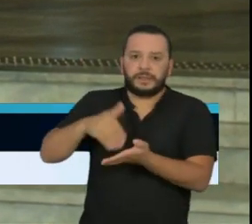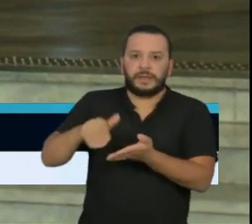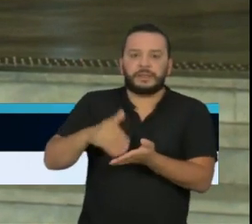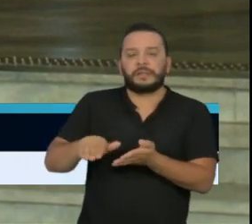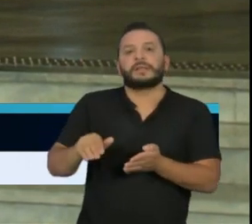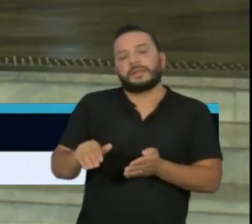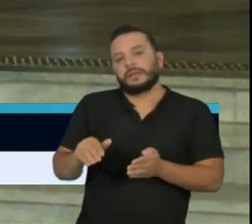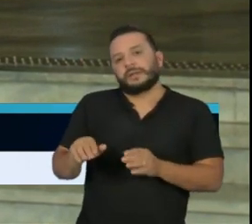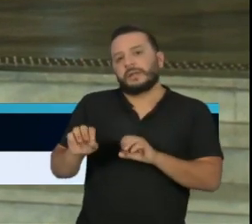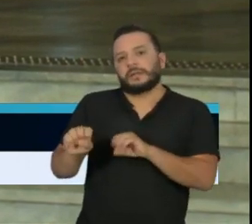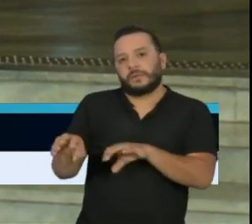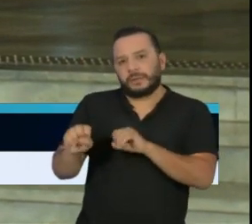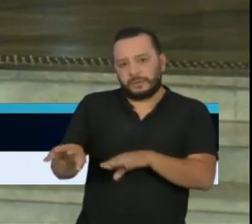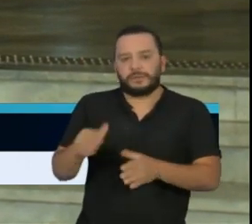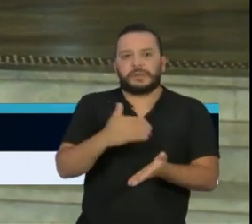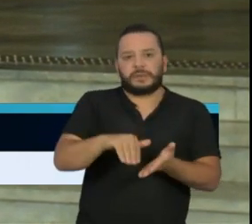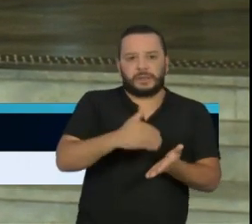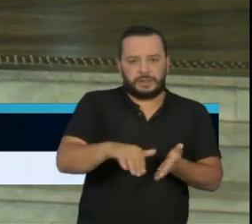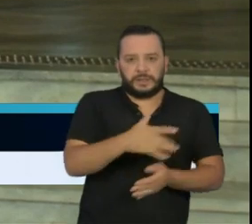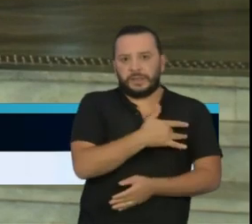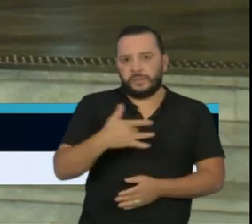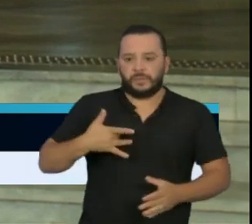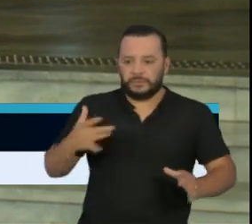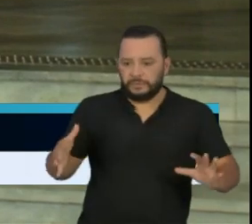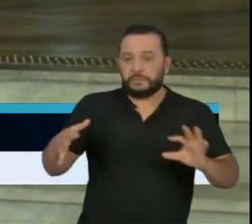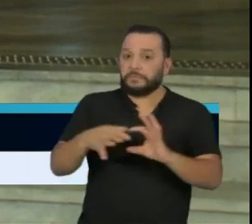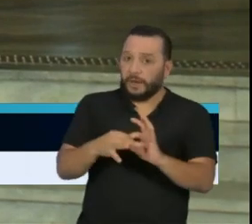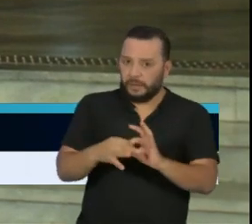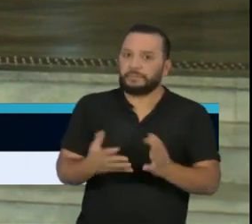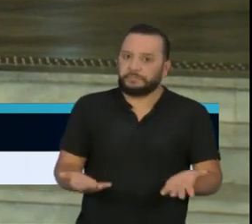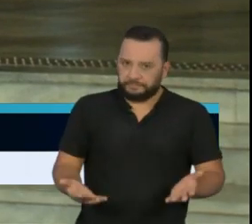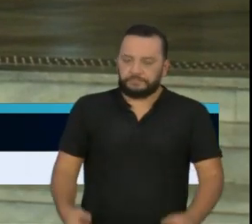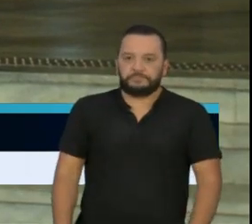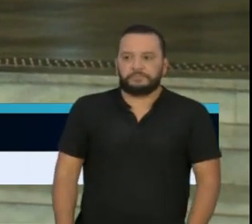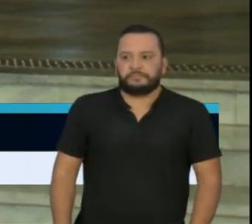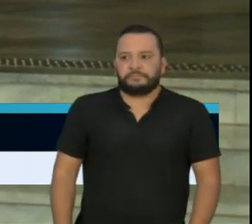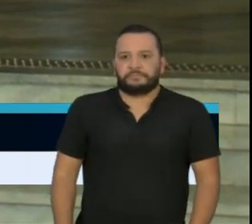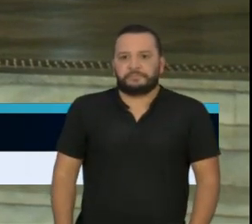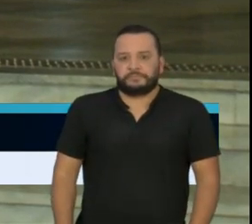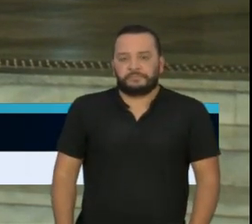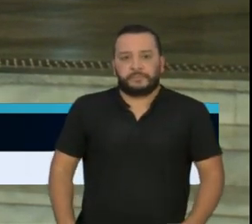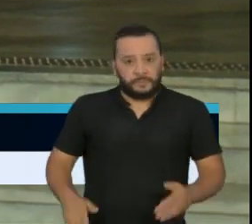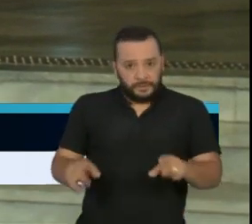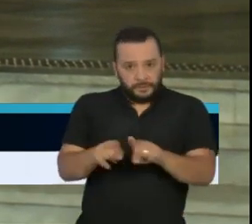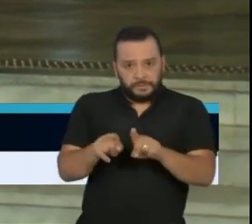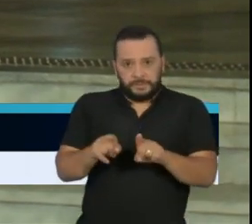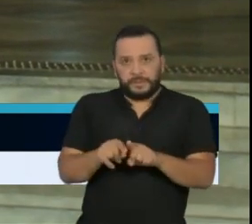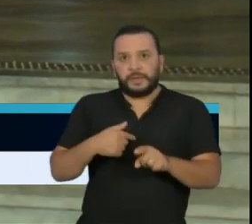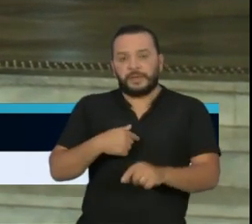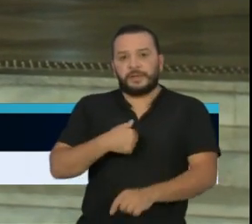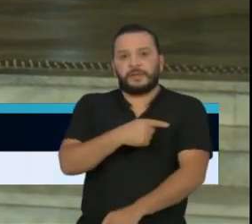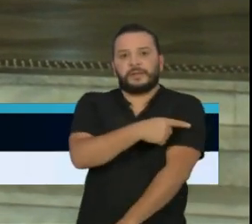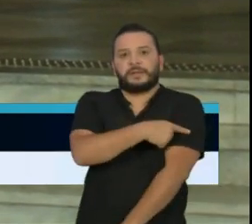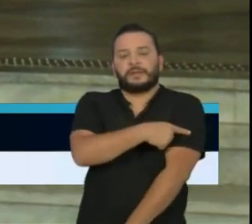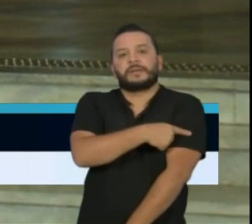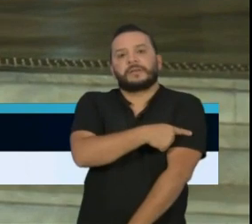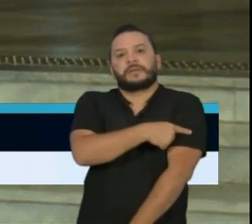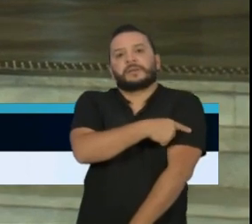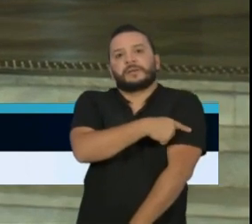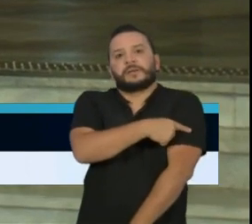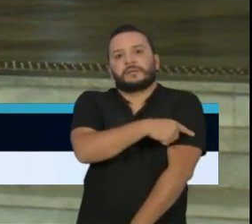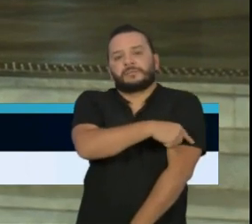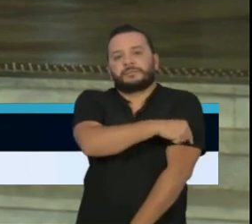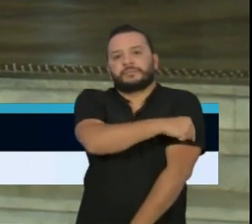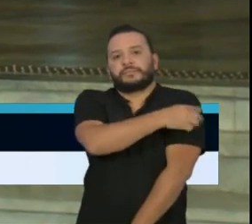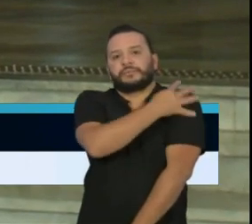secretarias municipais de saúde, porque a educação infantil é com eles. Pode passar. E para o ensino fundamental e médio, e